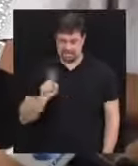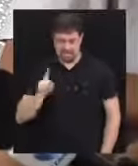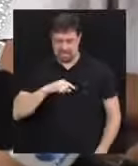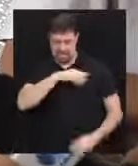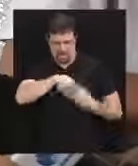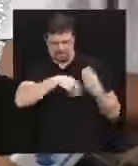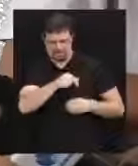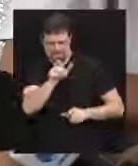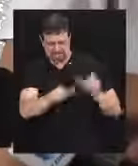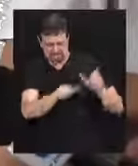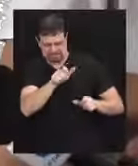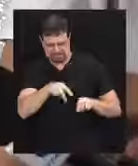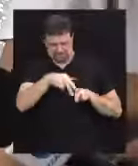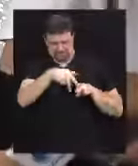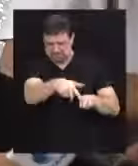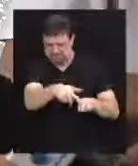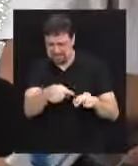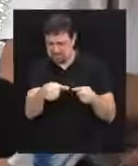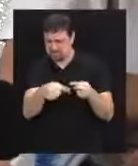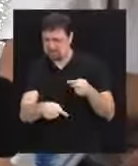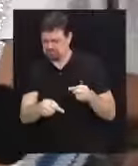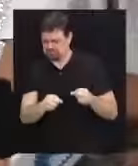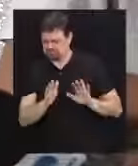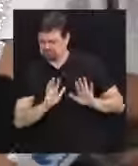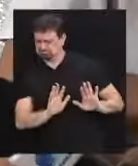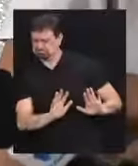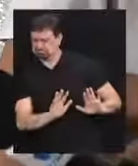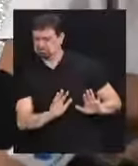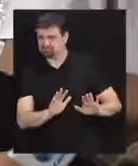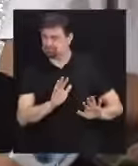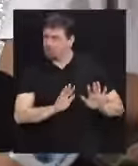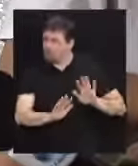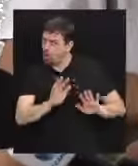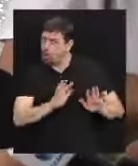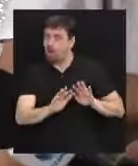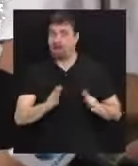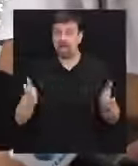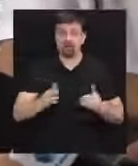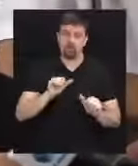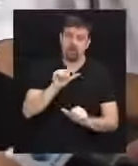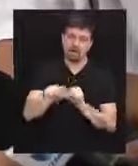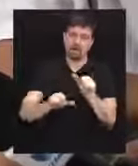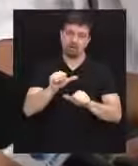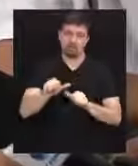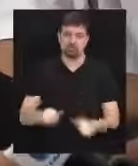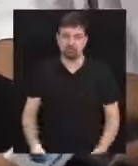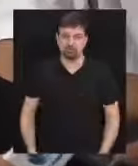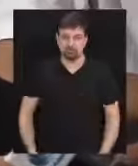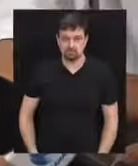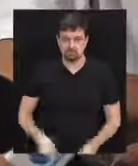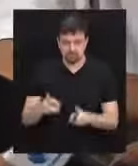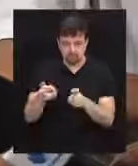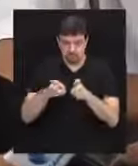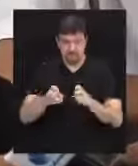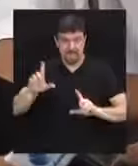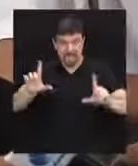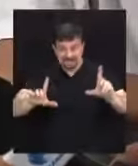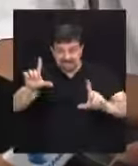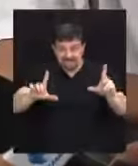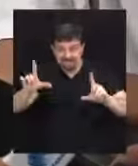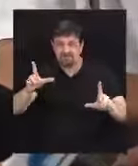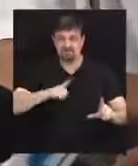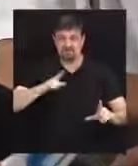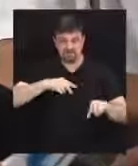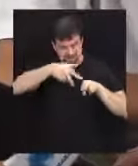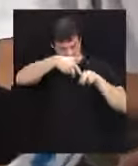se misturar com aquele pessoal ali, não, pá, sabe? Agora não, o skate já ficou uma coisa mais assim, pô, a família... Se você vê, até nos